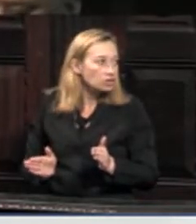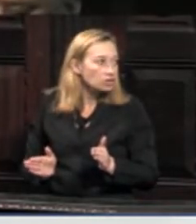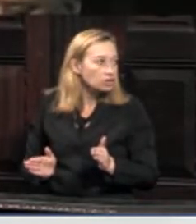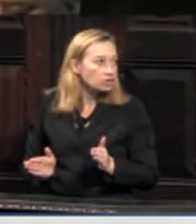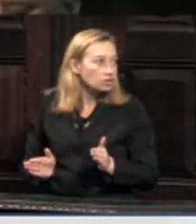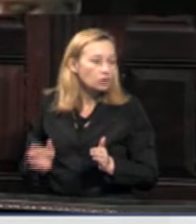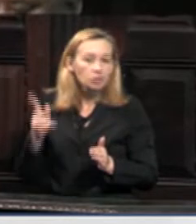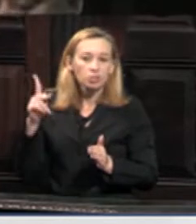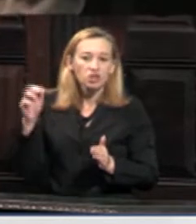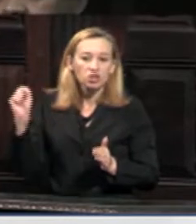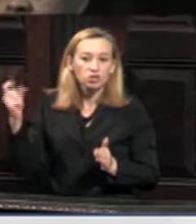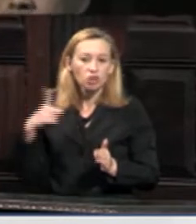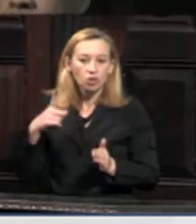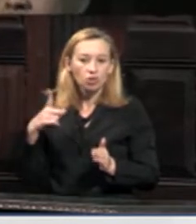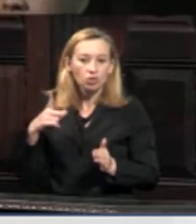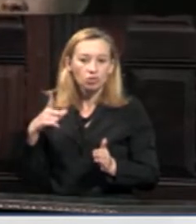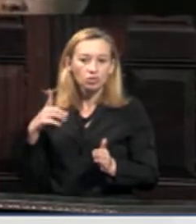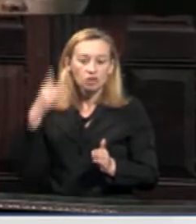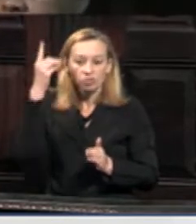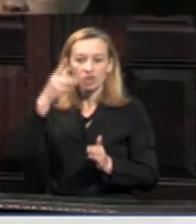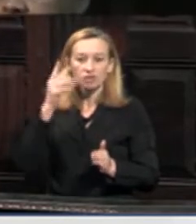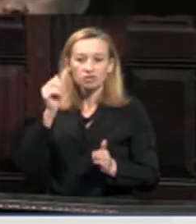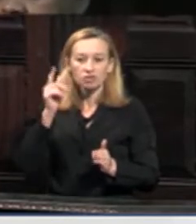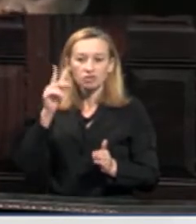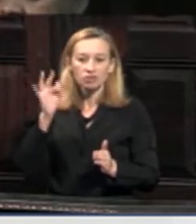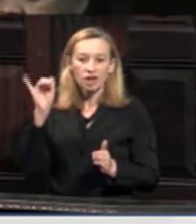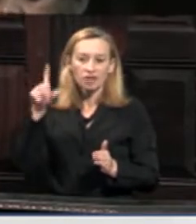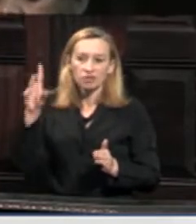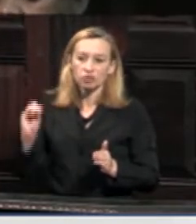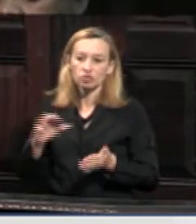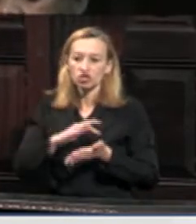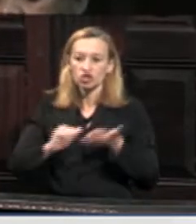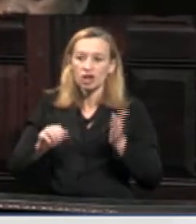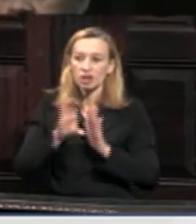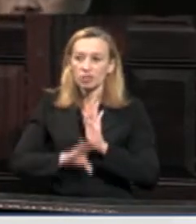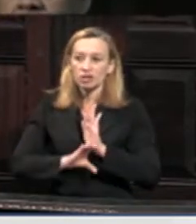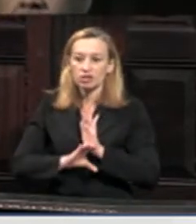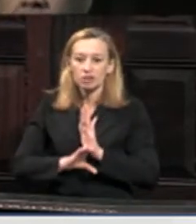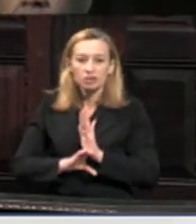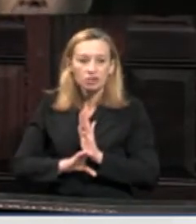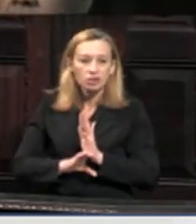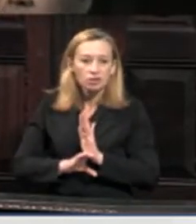do pessoal. Deputado Flávio Serafim, é retirar as emendas, deputado?